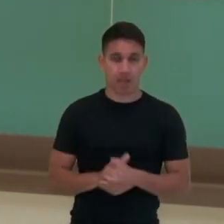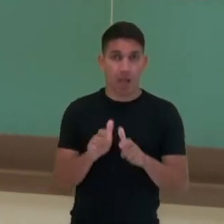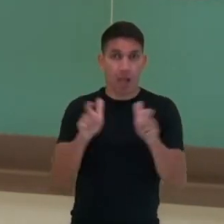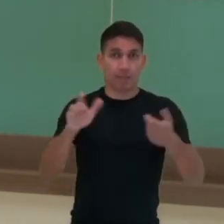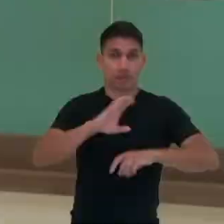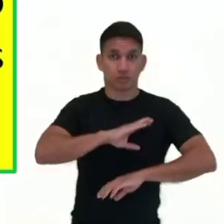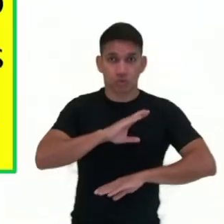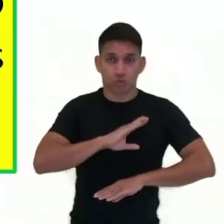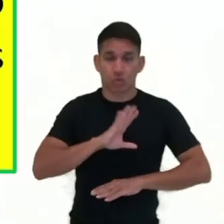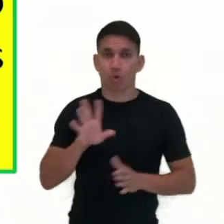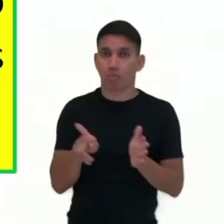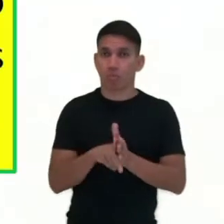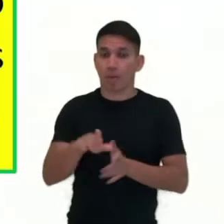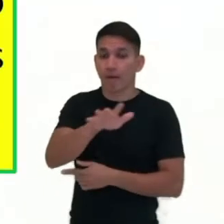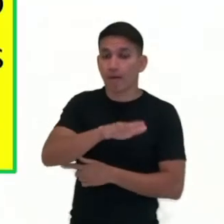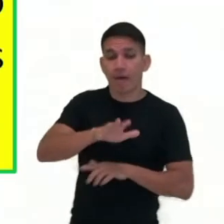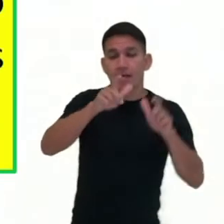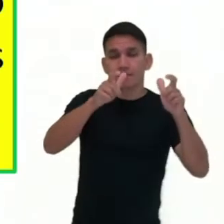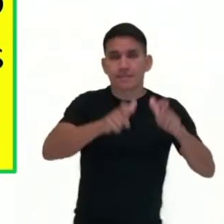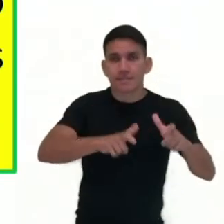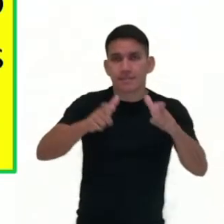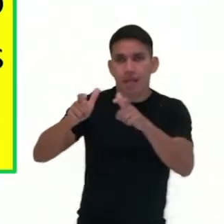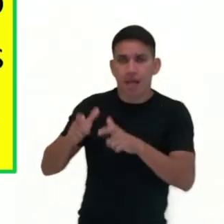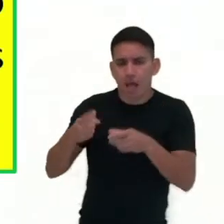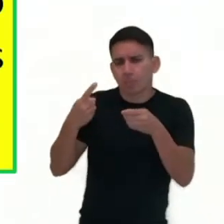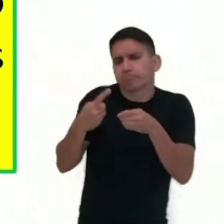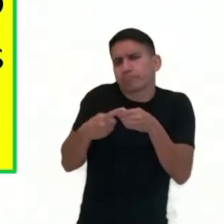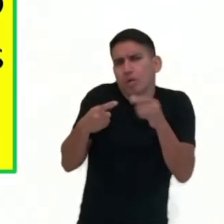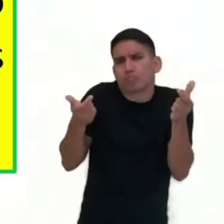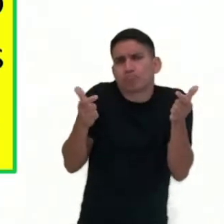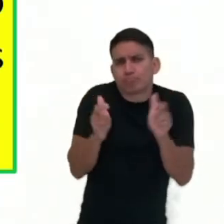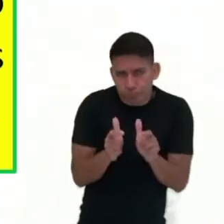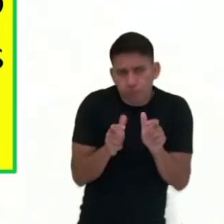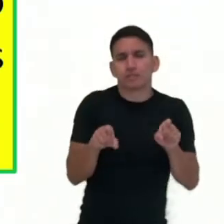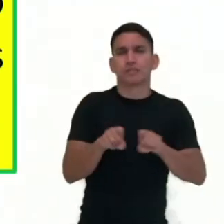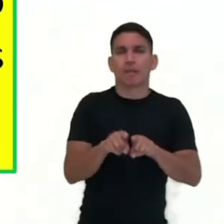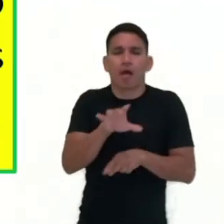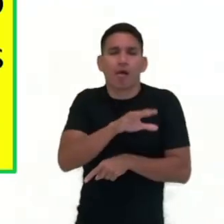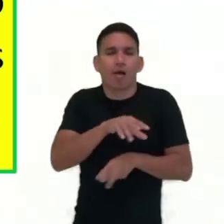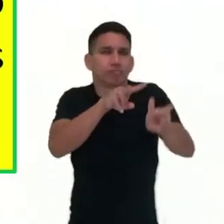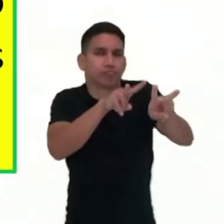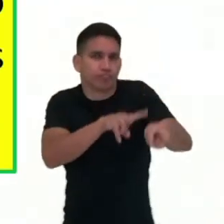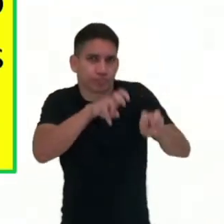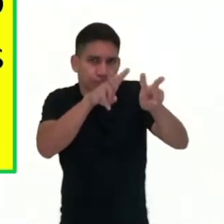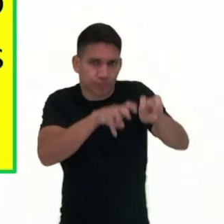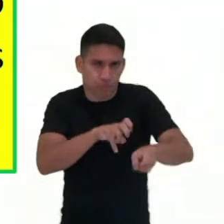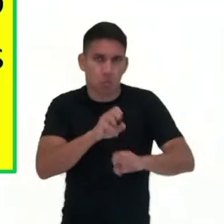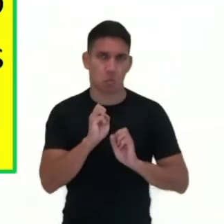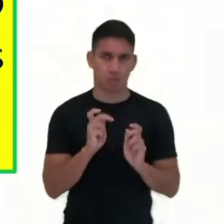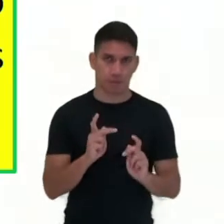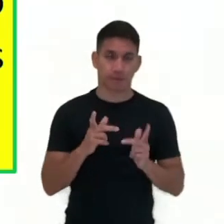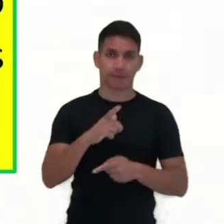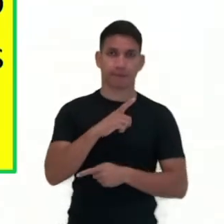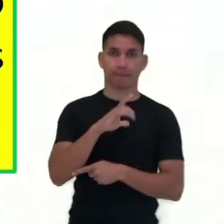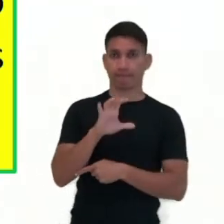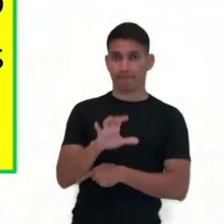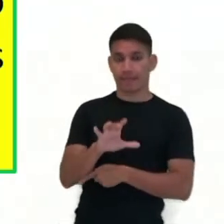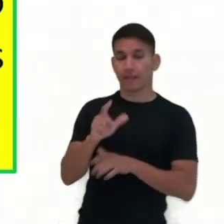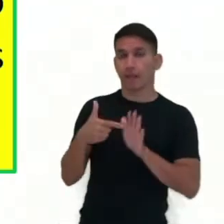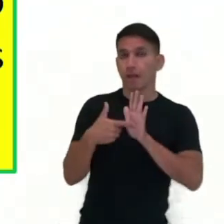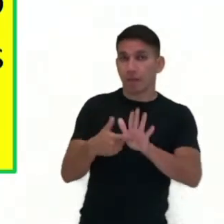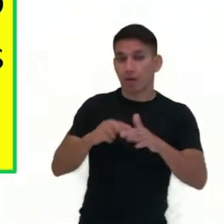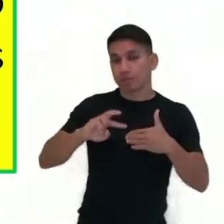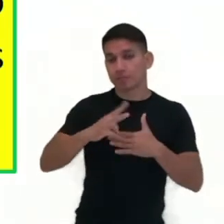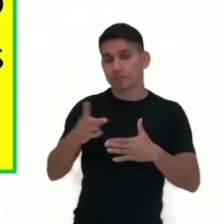causos tem como espaço cidades pequenas, ambientes do interior, certo? E isso